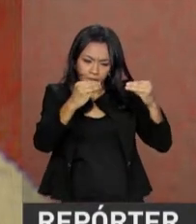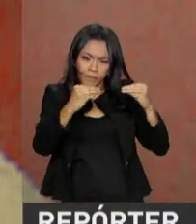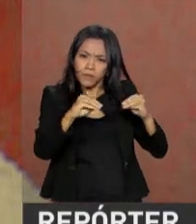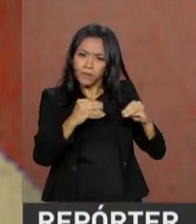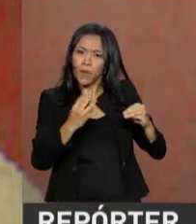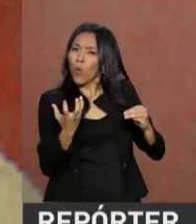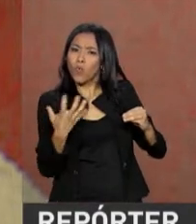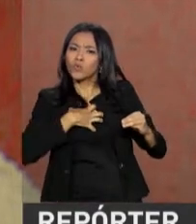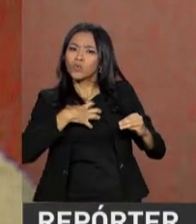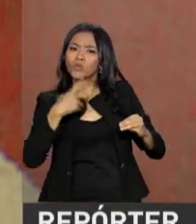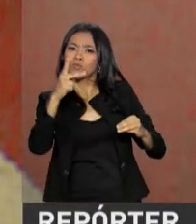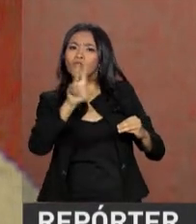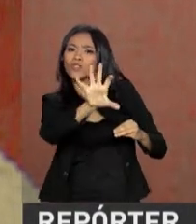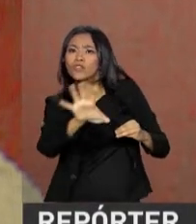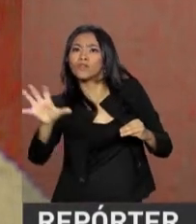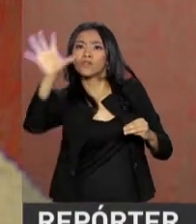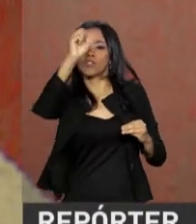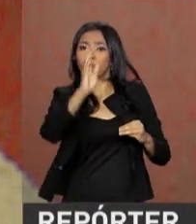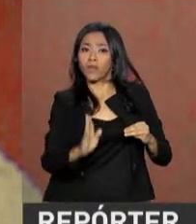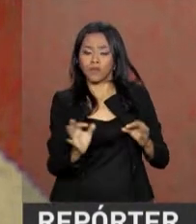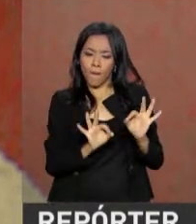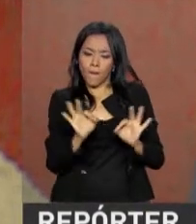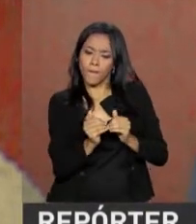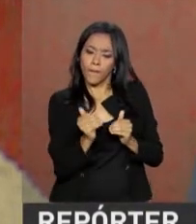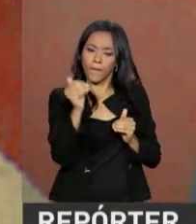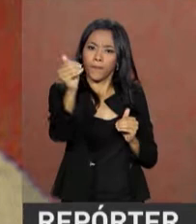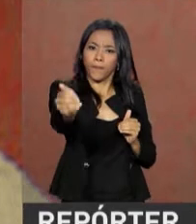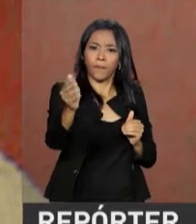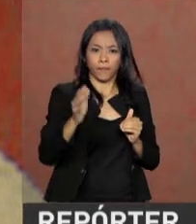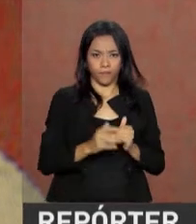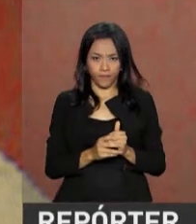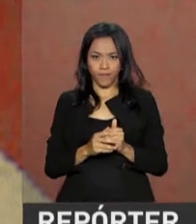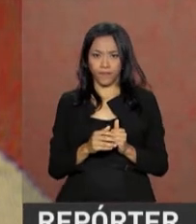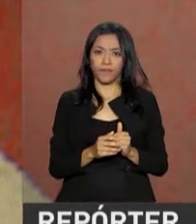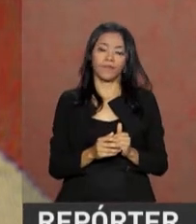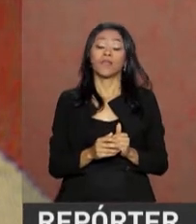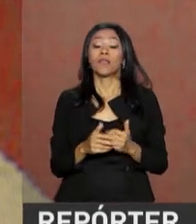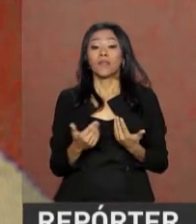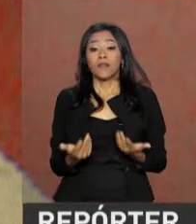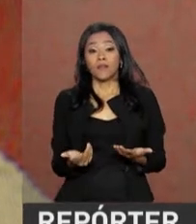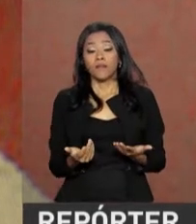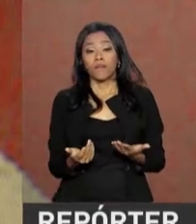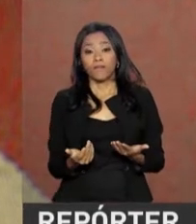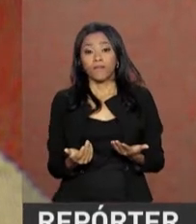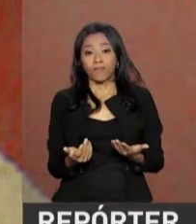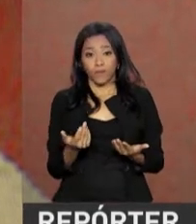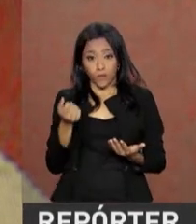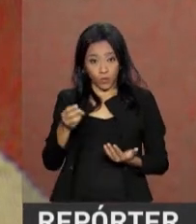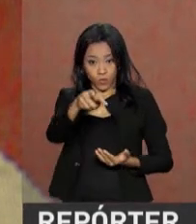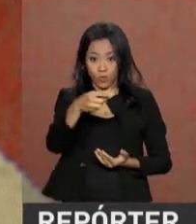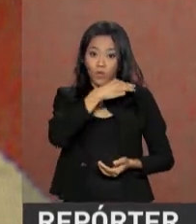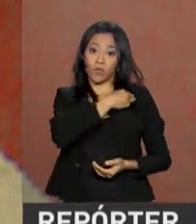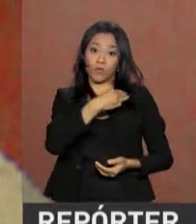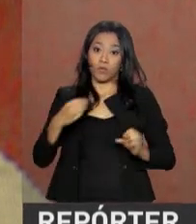sua região e o Brasil no longo prazo, sem olhar apenas para o imediato. E o Ministério de